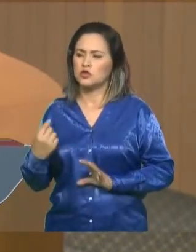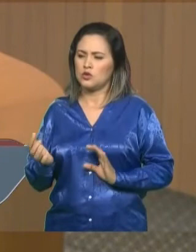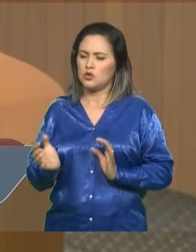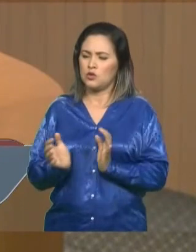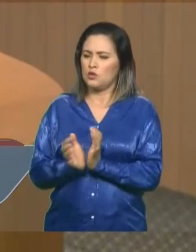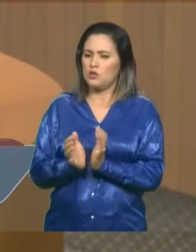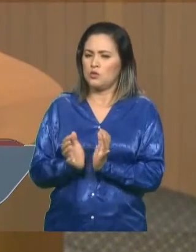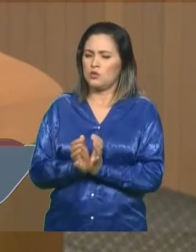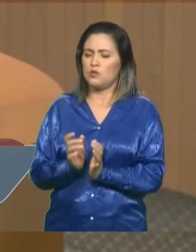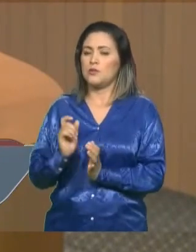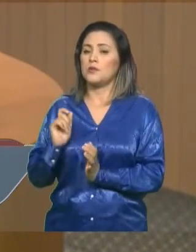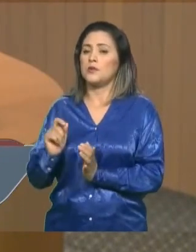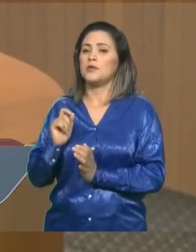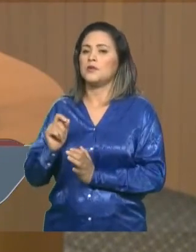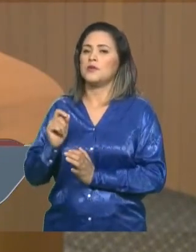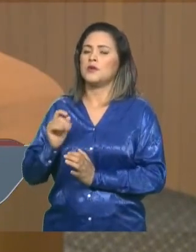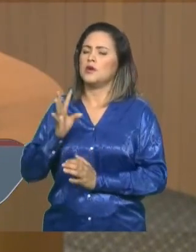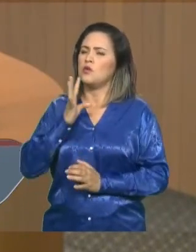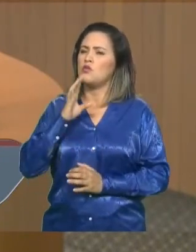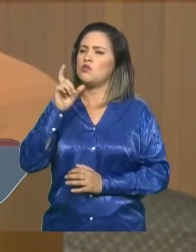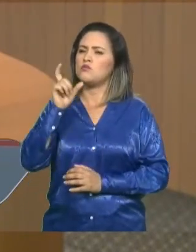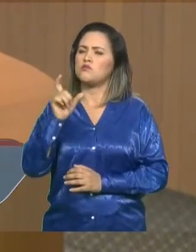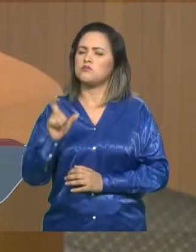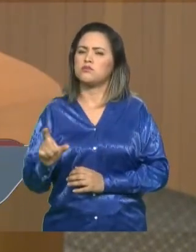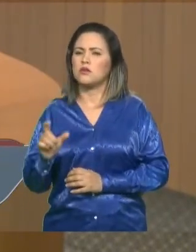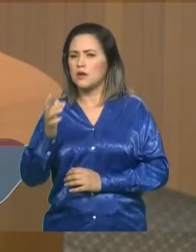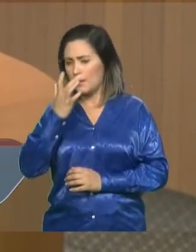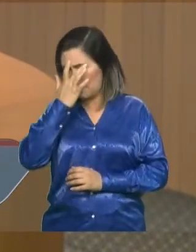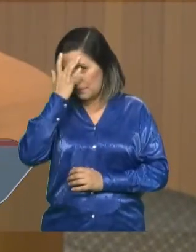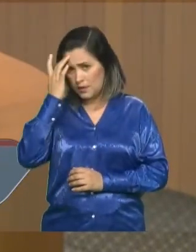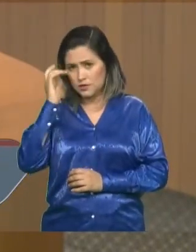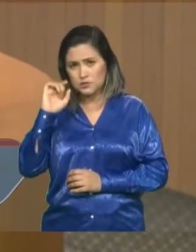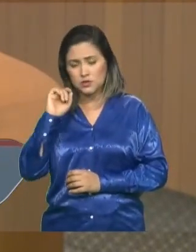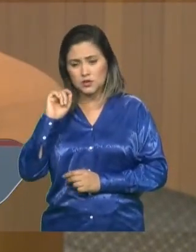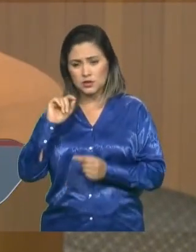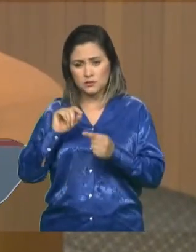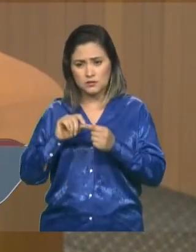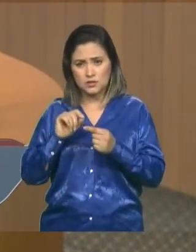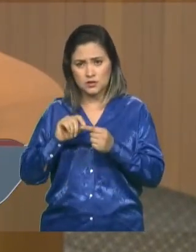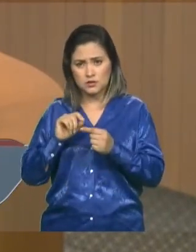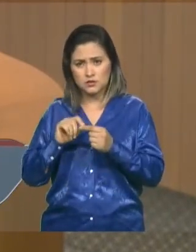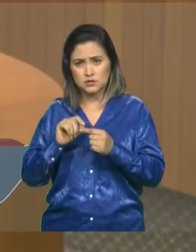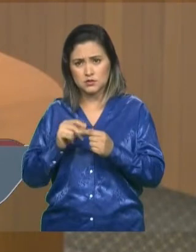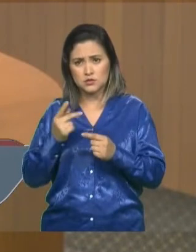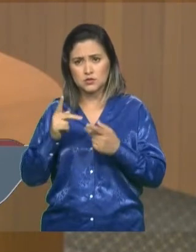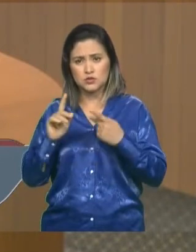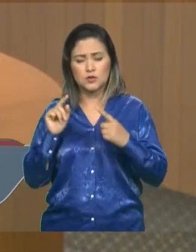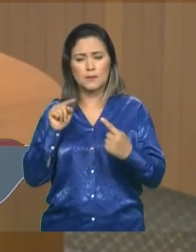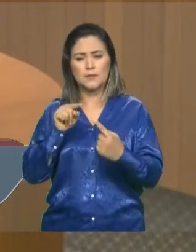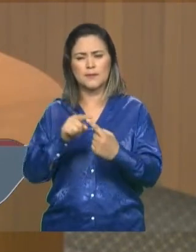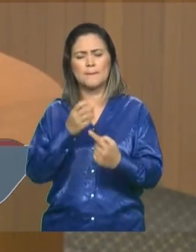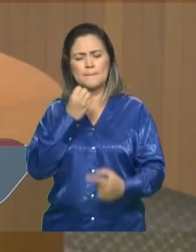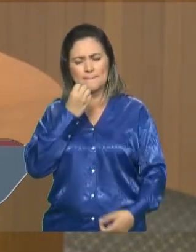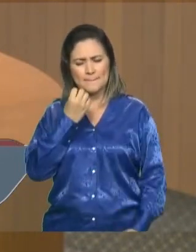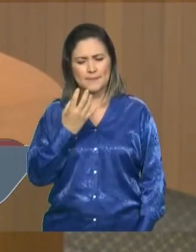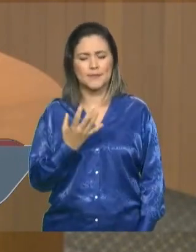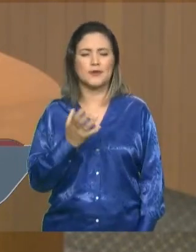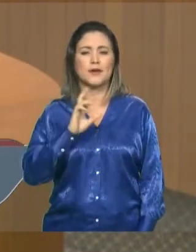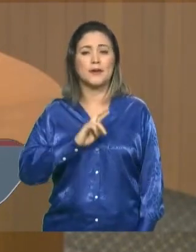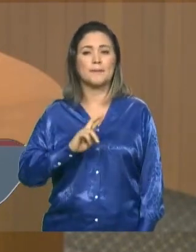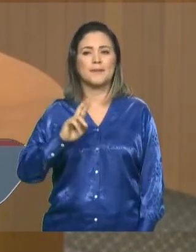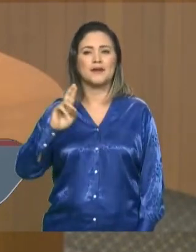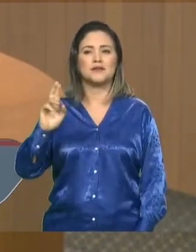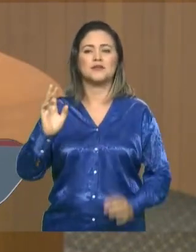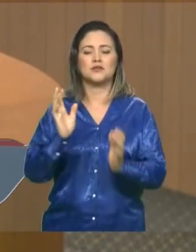vê em Vossa Excelência uma pessoa que tem cumprido muito bem os ideais do nosso partido, e que representa muito bem o